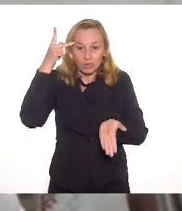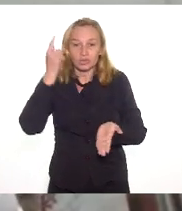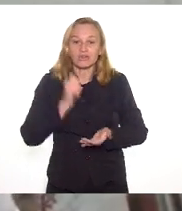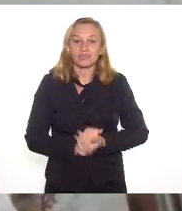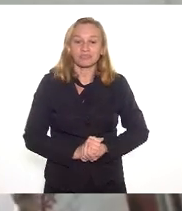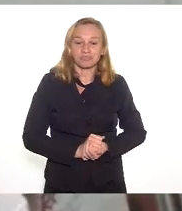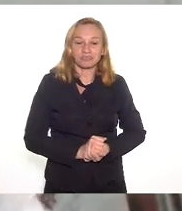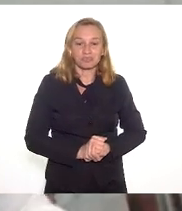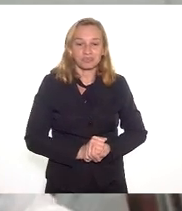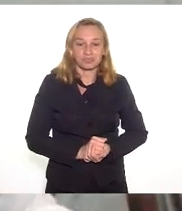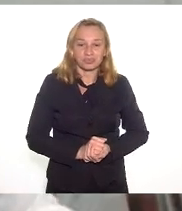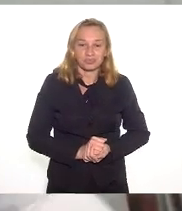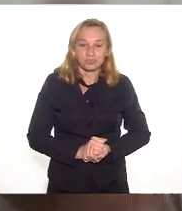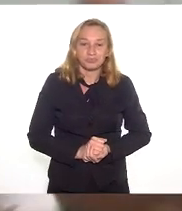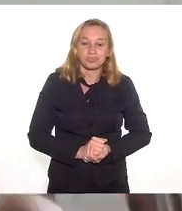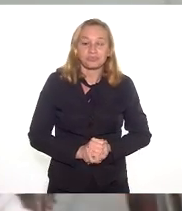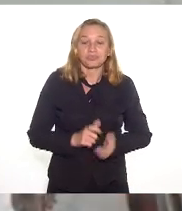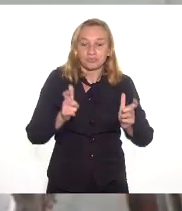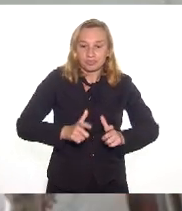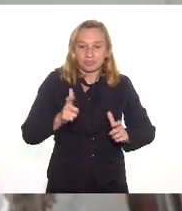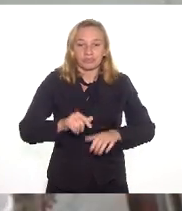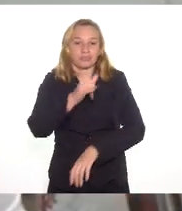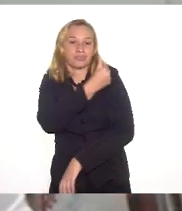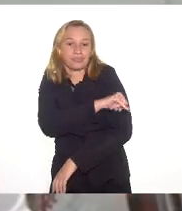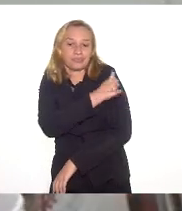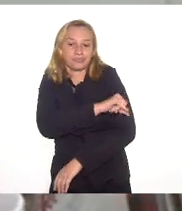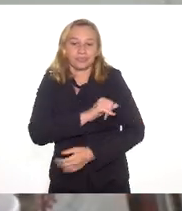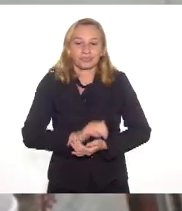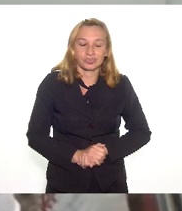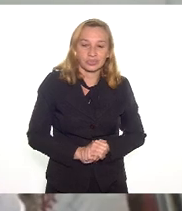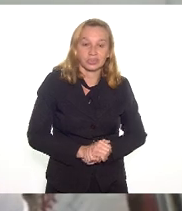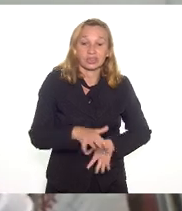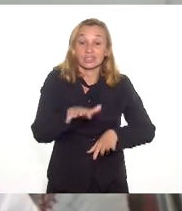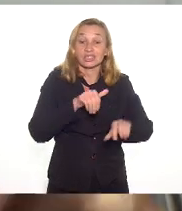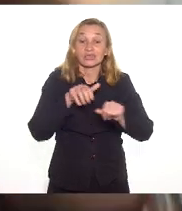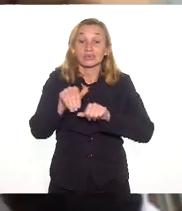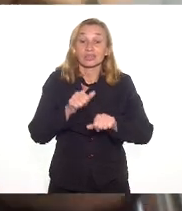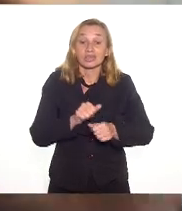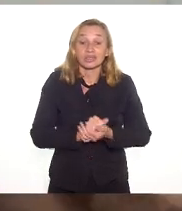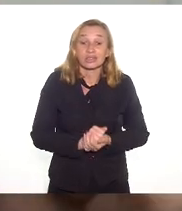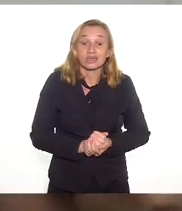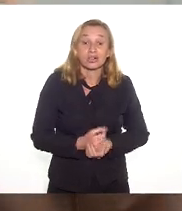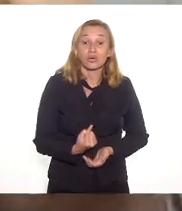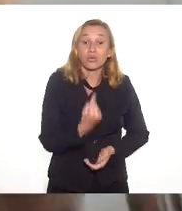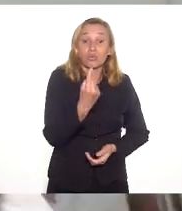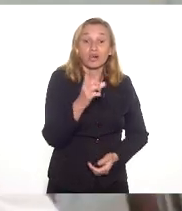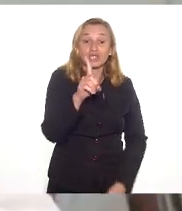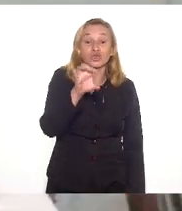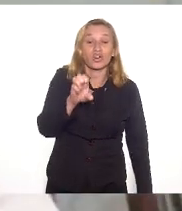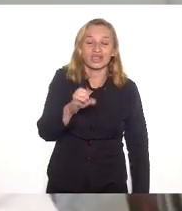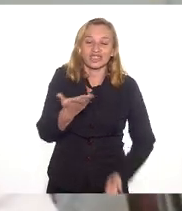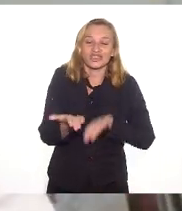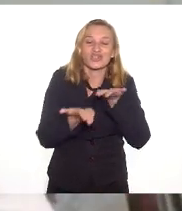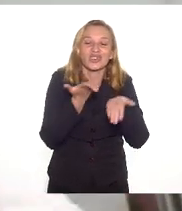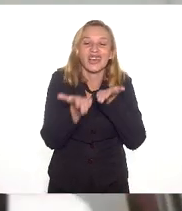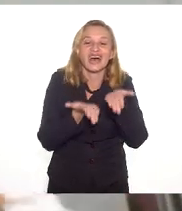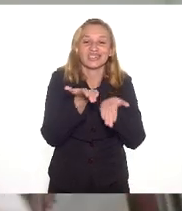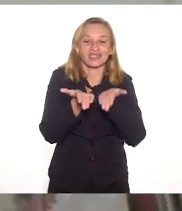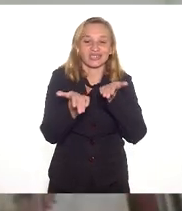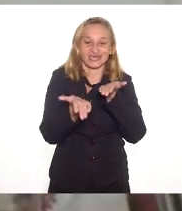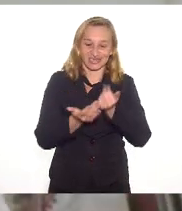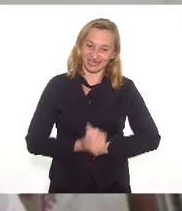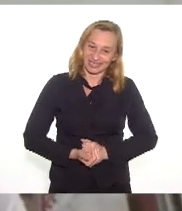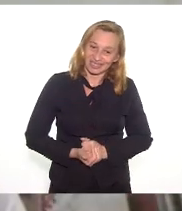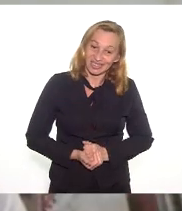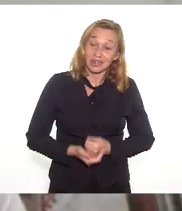diferentes lugares do Rio de Janeiro, chamada Uma Dose de Cuidado. Fica aqui,